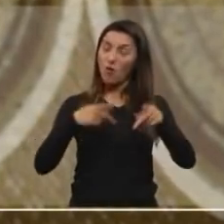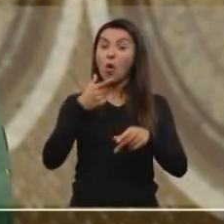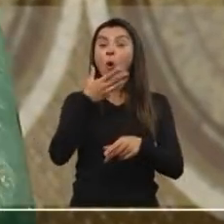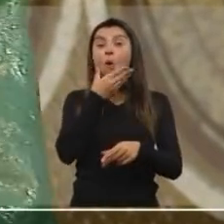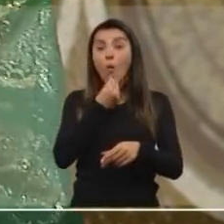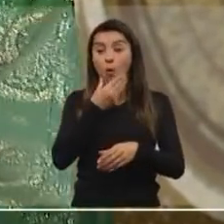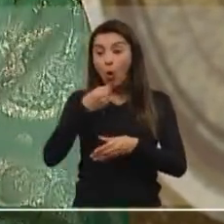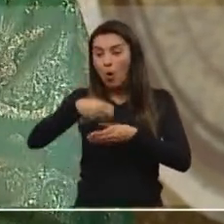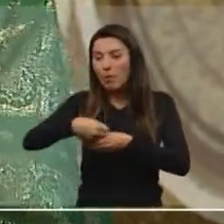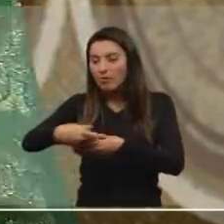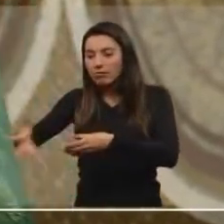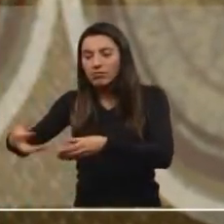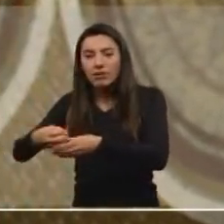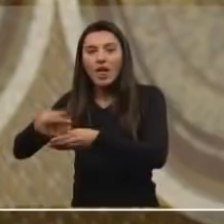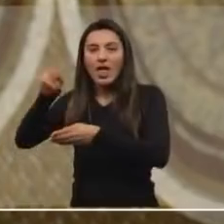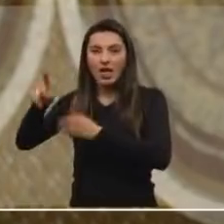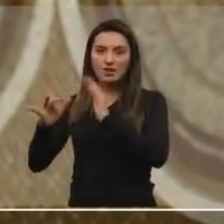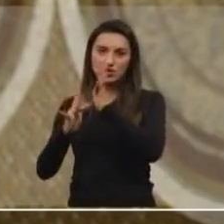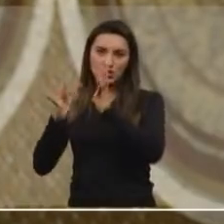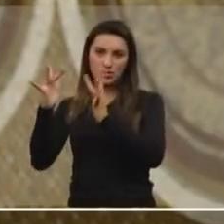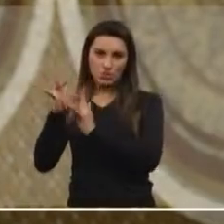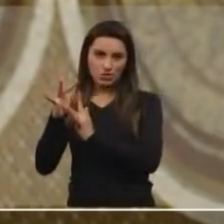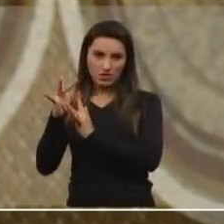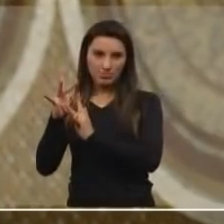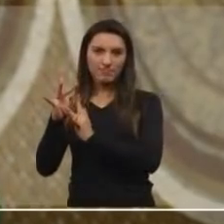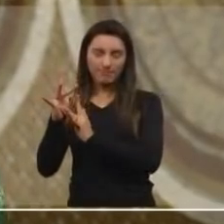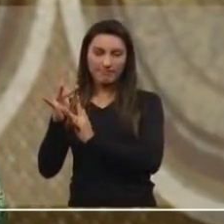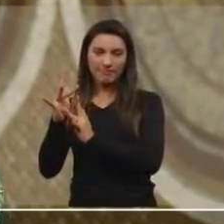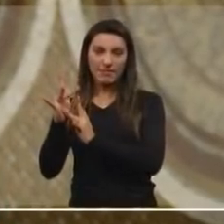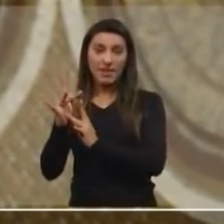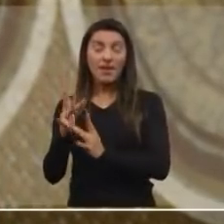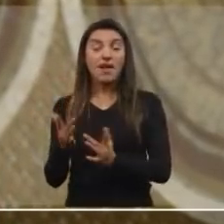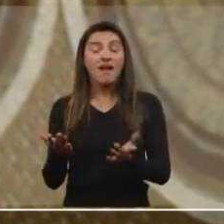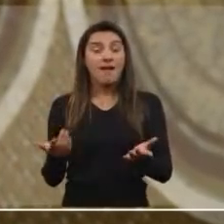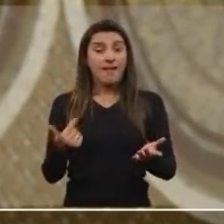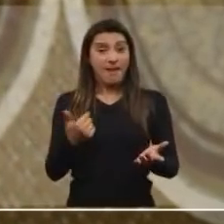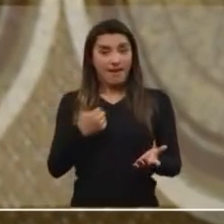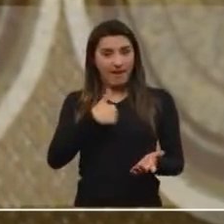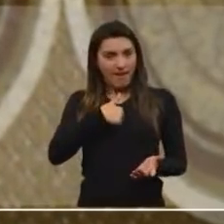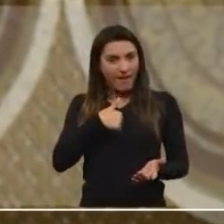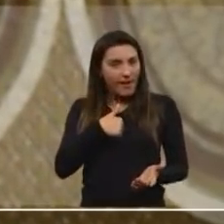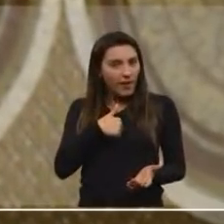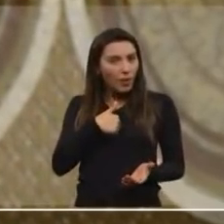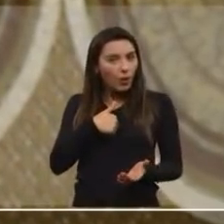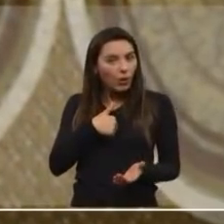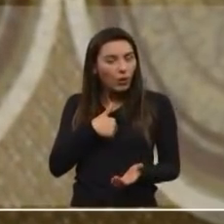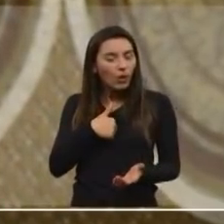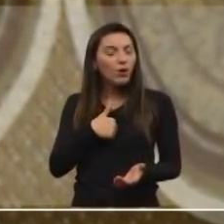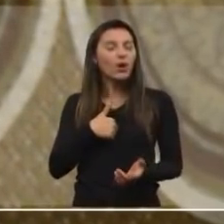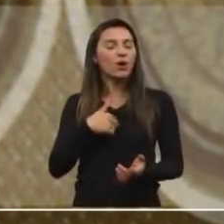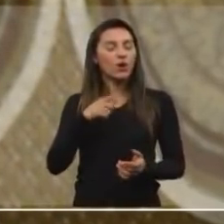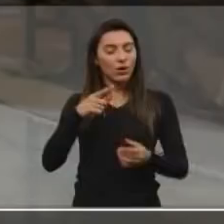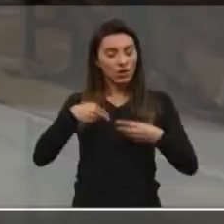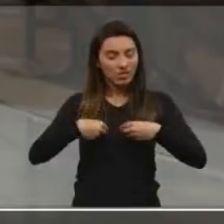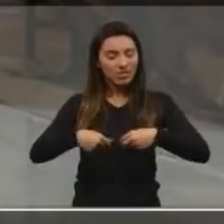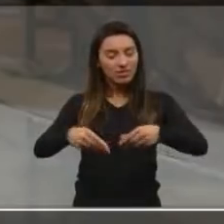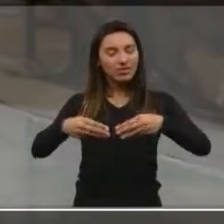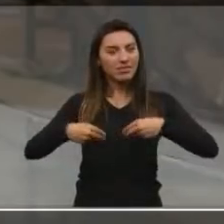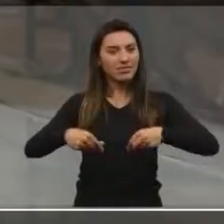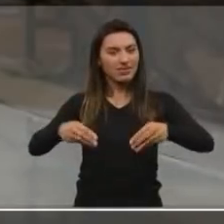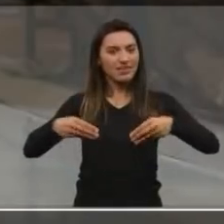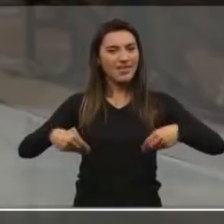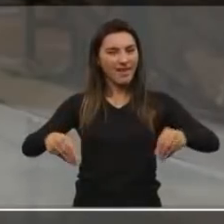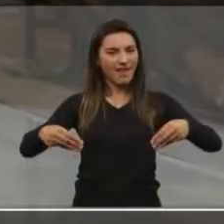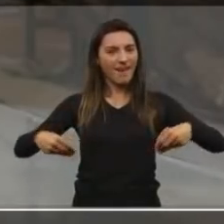aqui nessa missa das oito horas eu proclamei o mais breve mas se pegasse usou mais longo teria